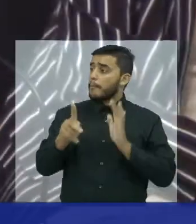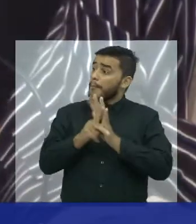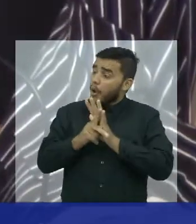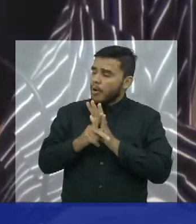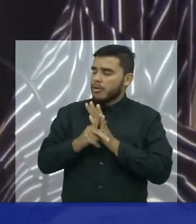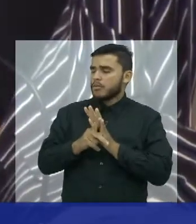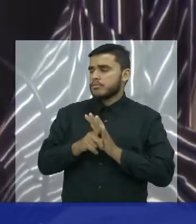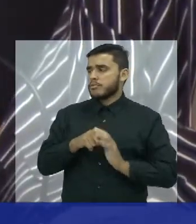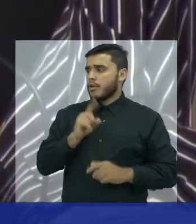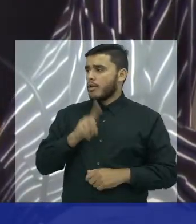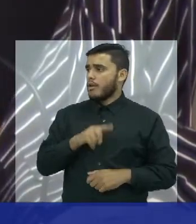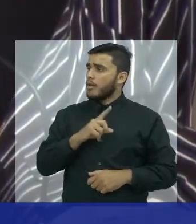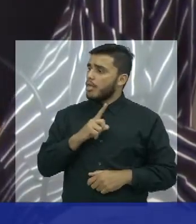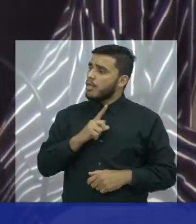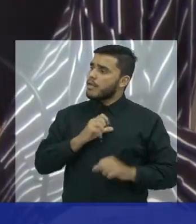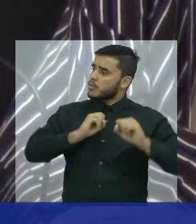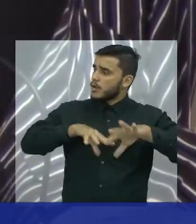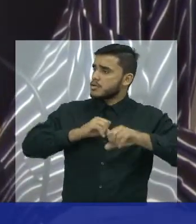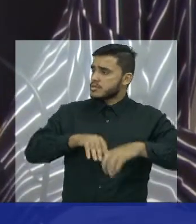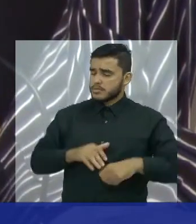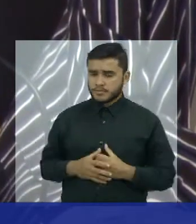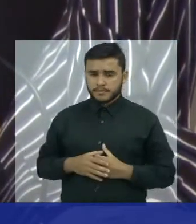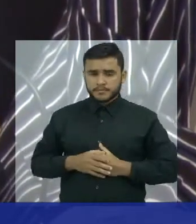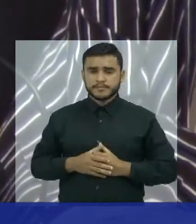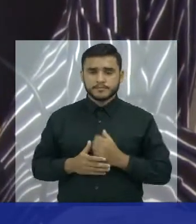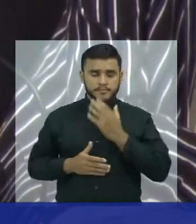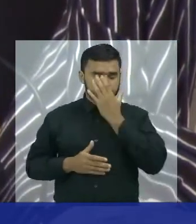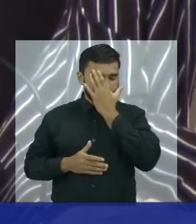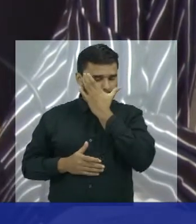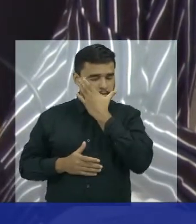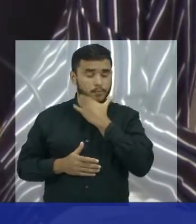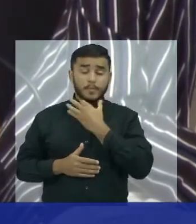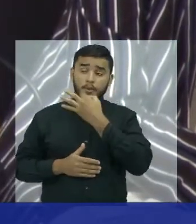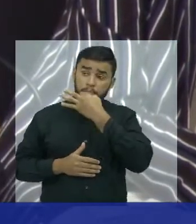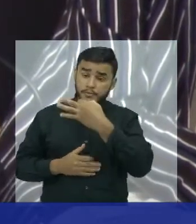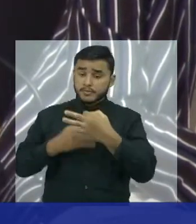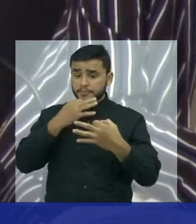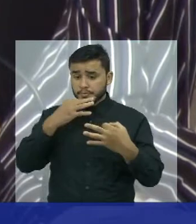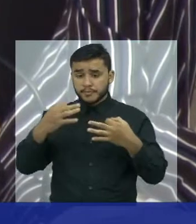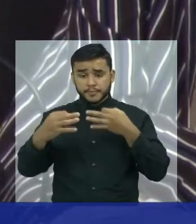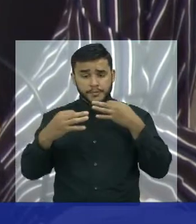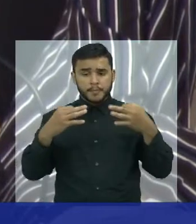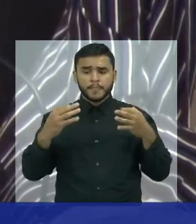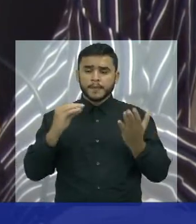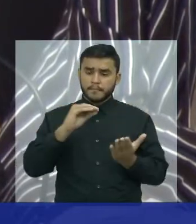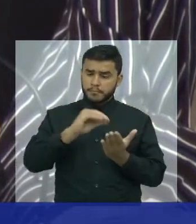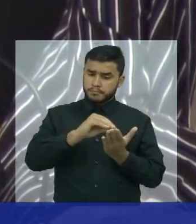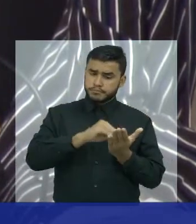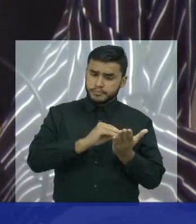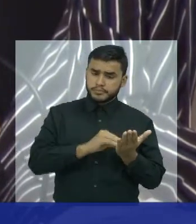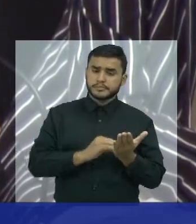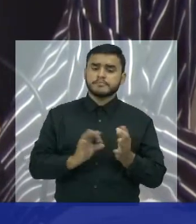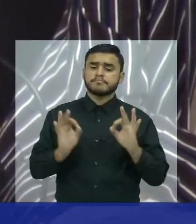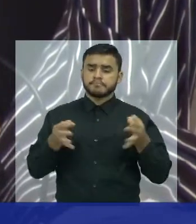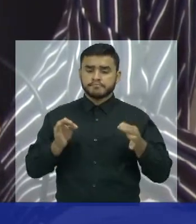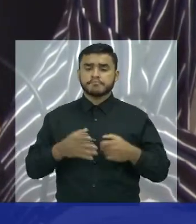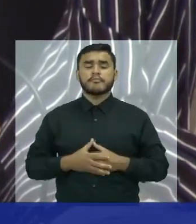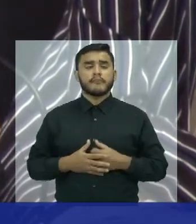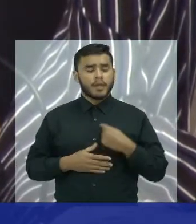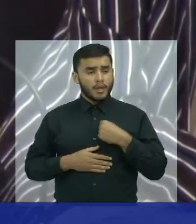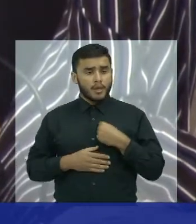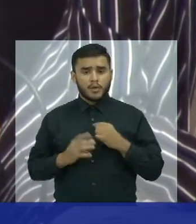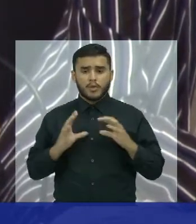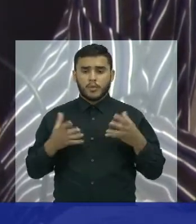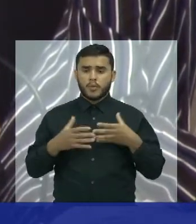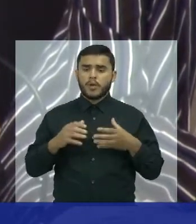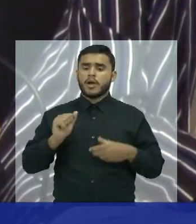as sugestões que são feitas, temos na agência de fiscalização o cuidado de sempre estar